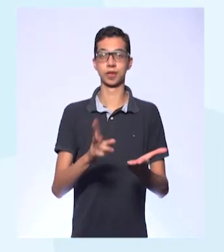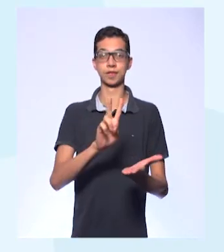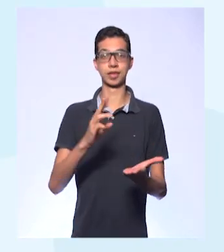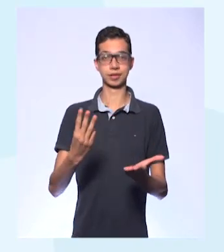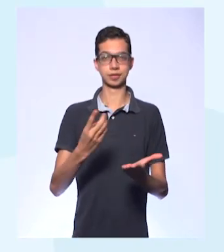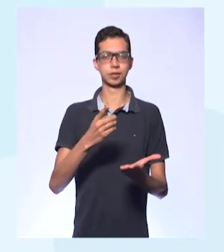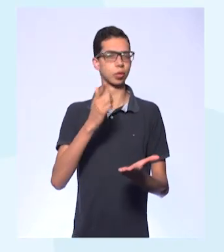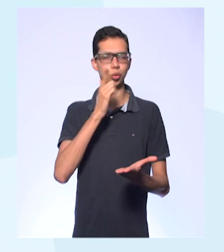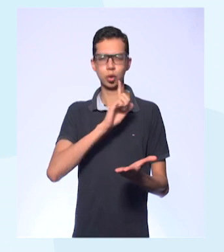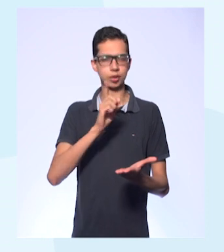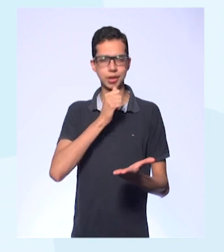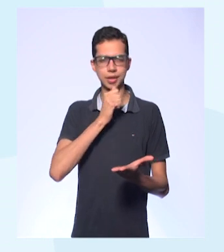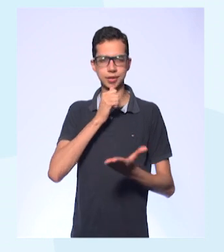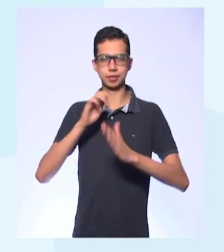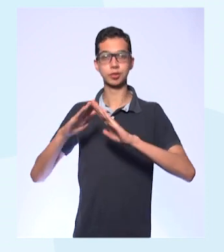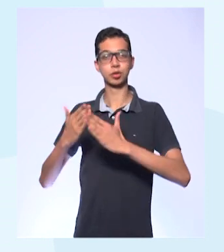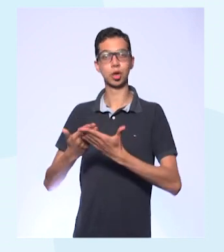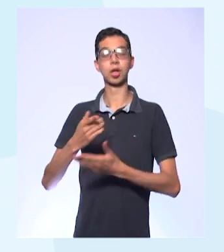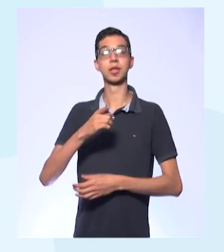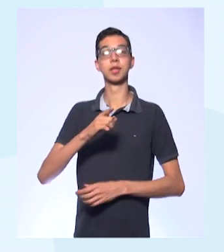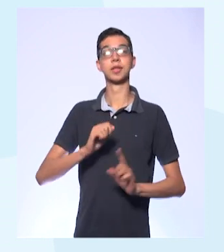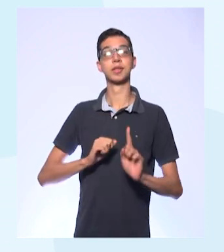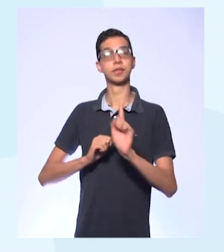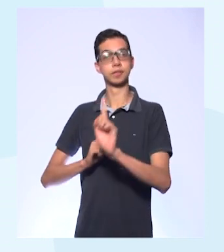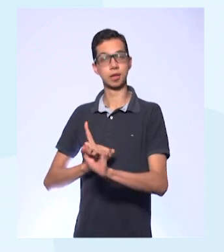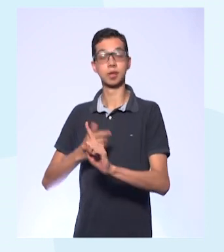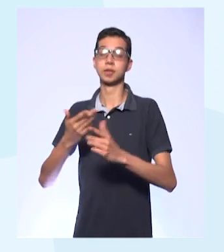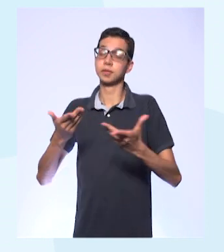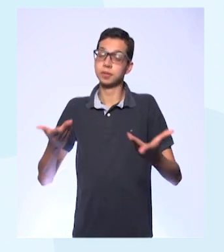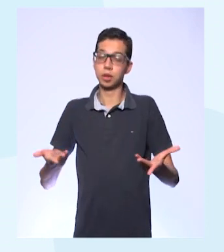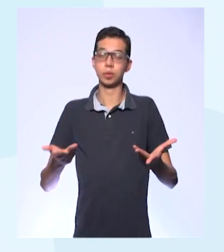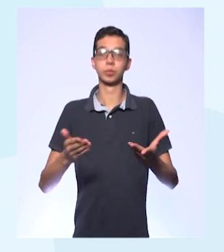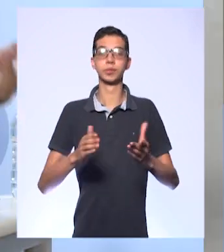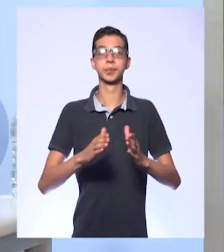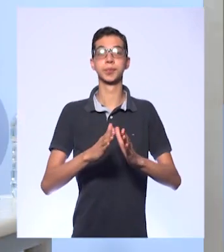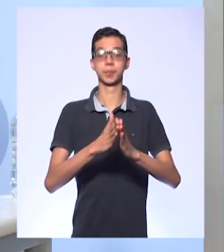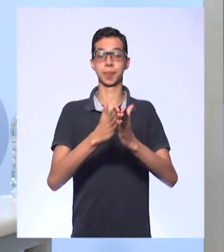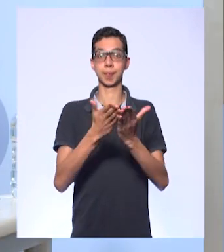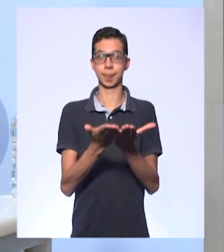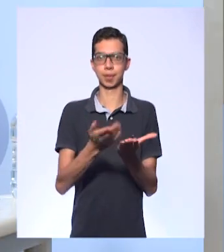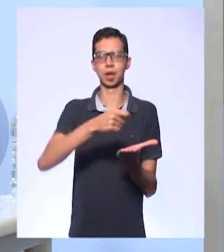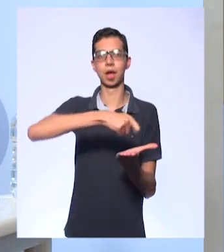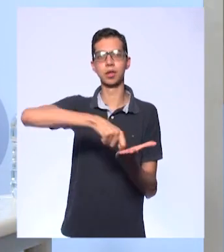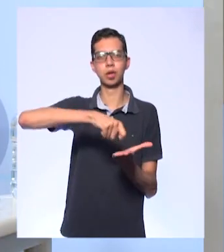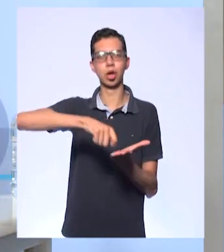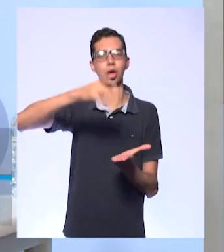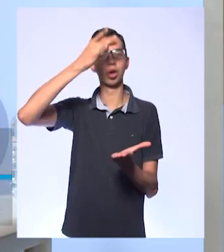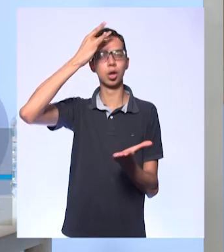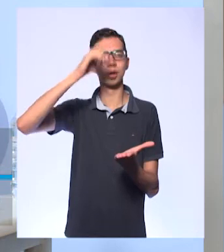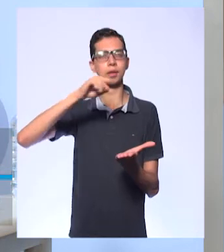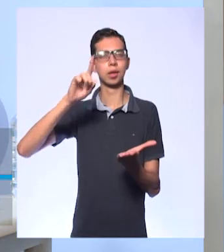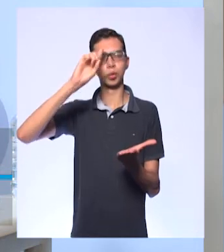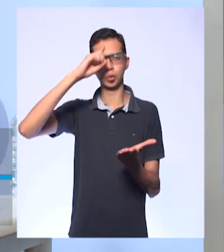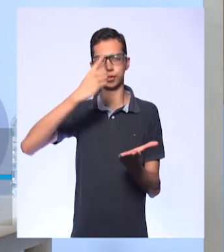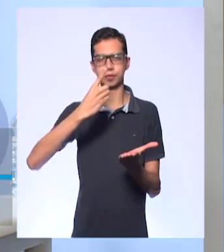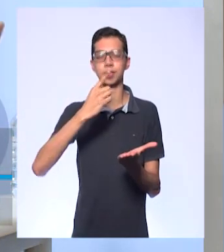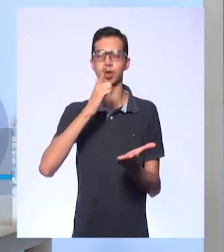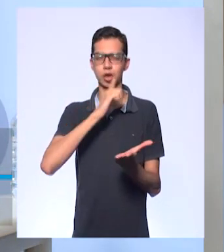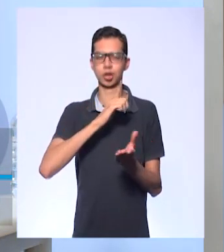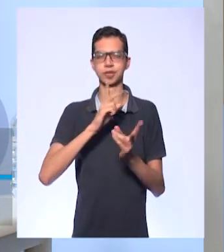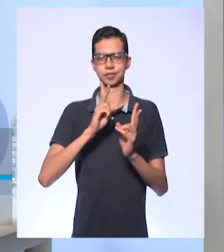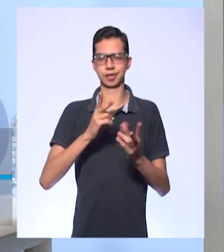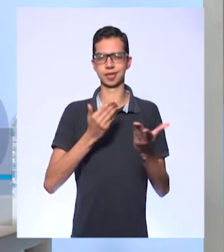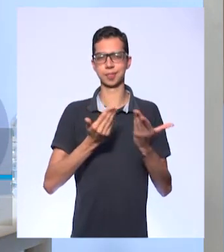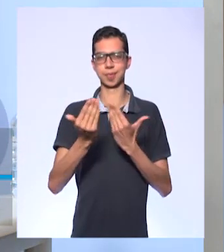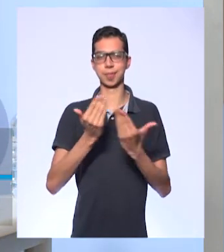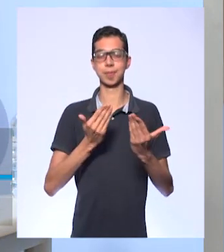na escola, anote no caderno as atividades. Que possa também interagir com a gente, anote suas dúvidas para a gente poder esclarecer no momento seguinte. Ou também